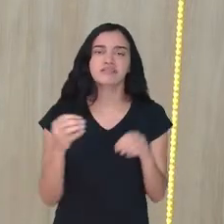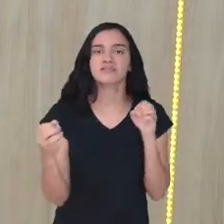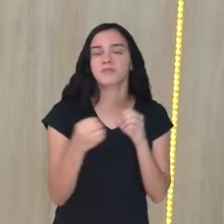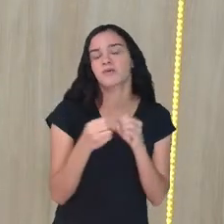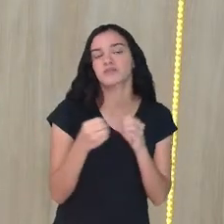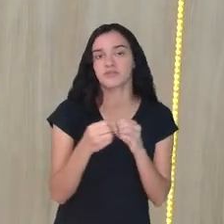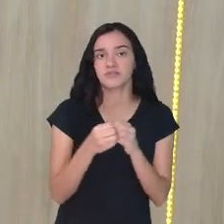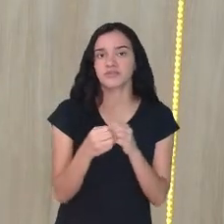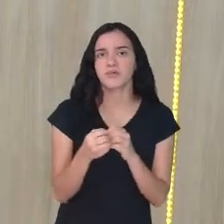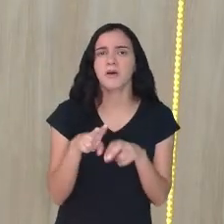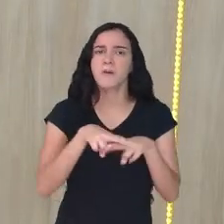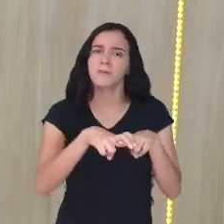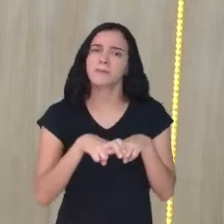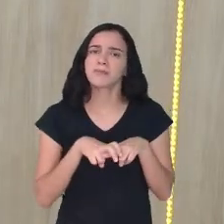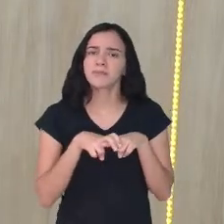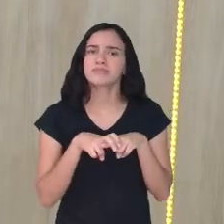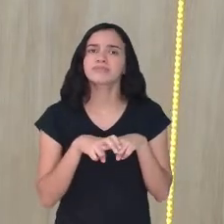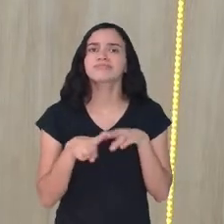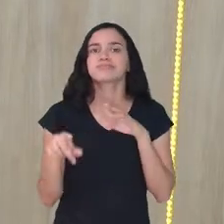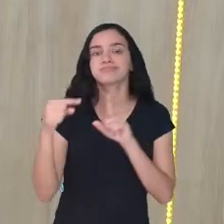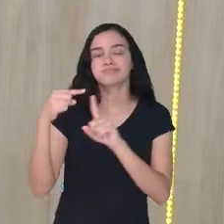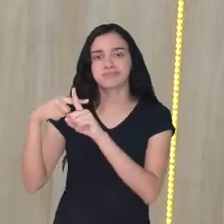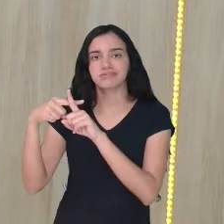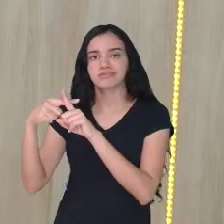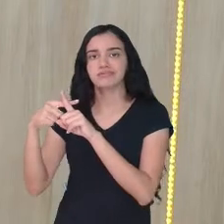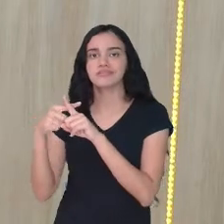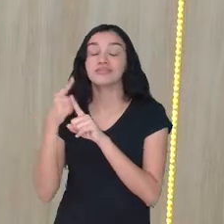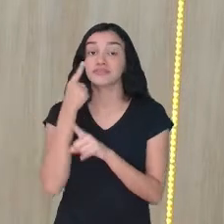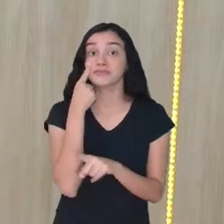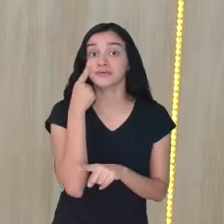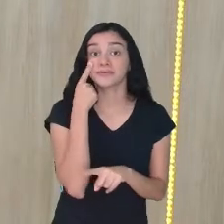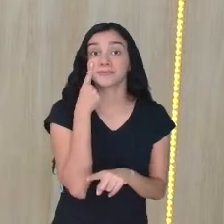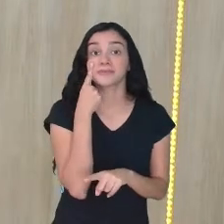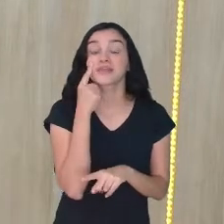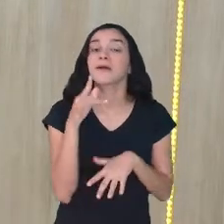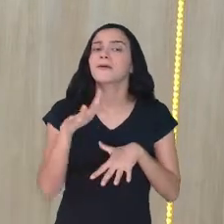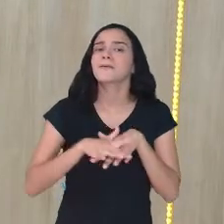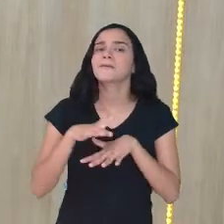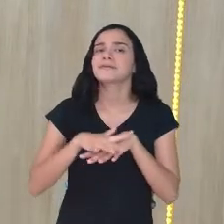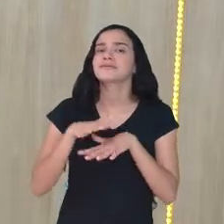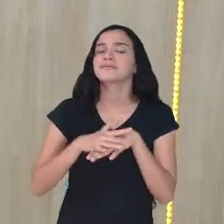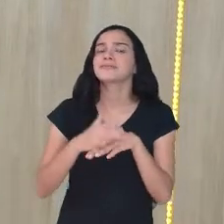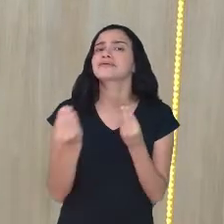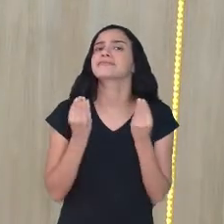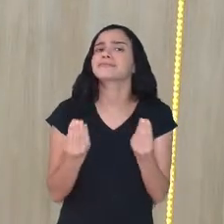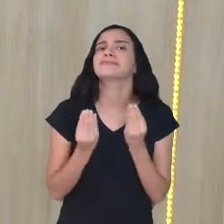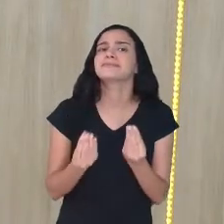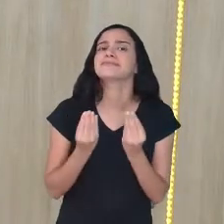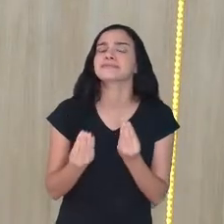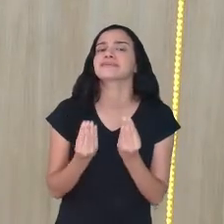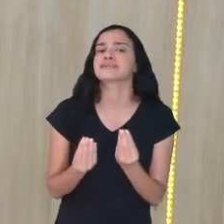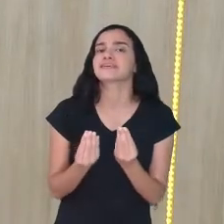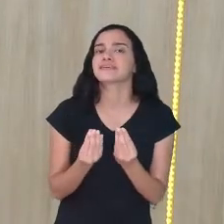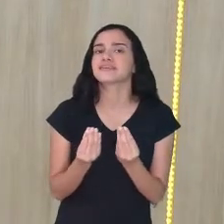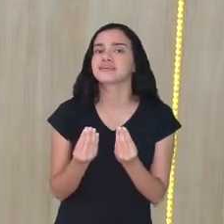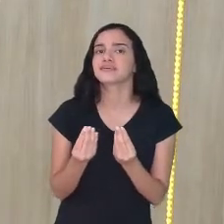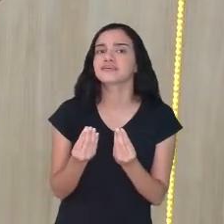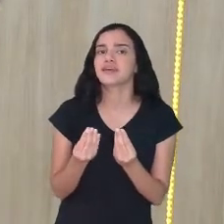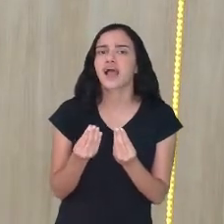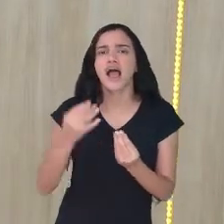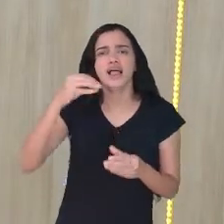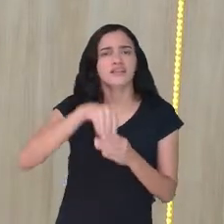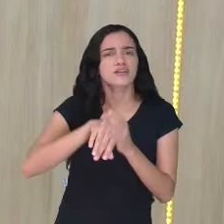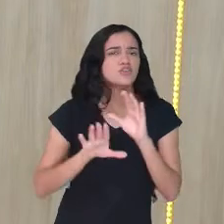dos polos. Por isso que é positivo. Veja, matemática serve mesmo para quê? Olha a matemática aí. A matemática está dentro